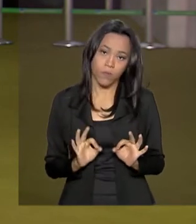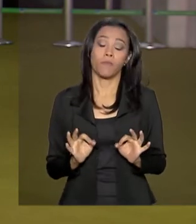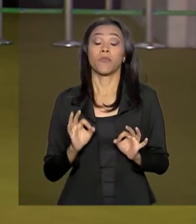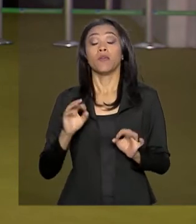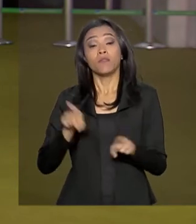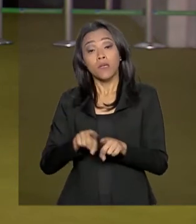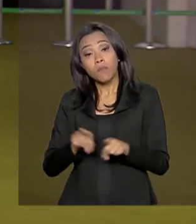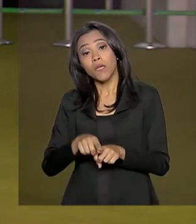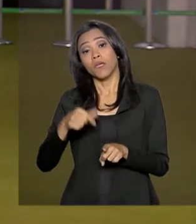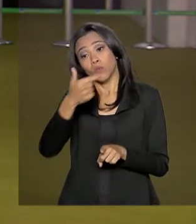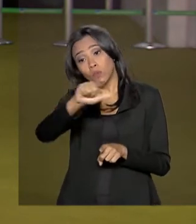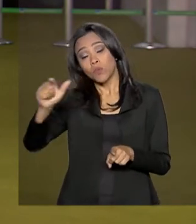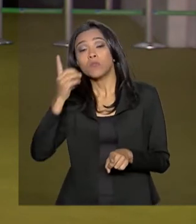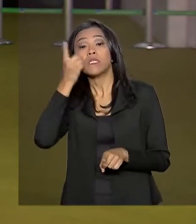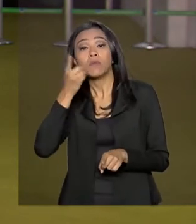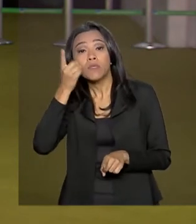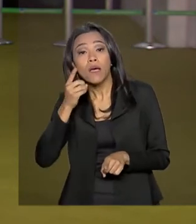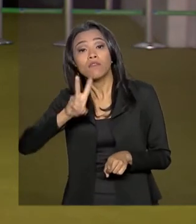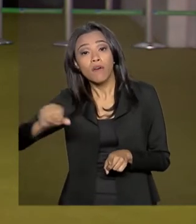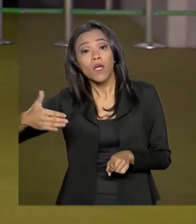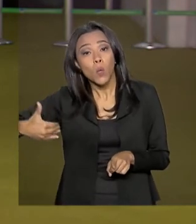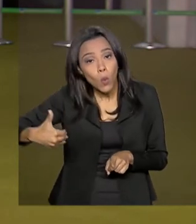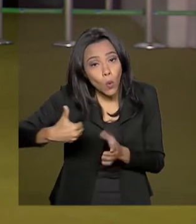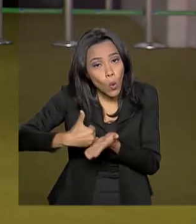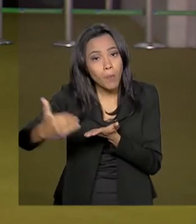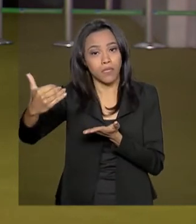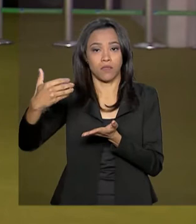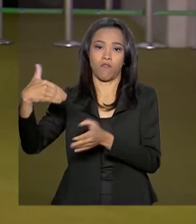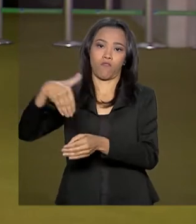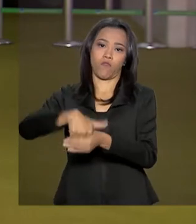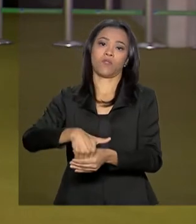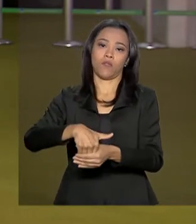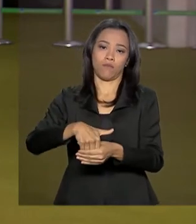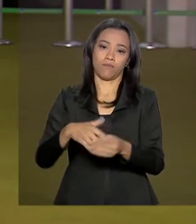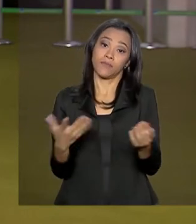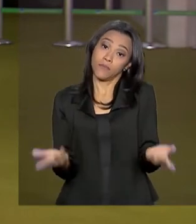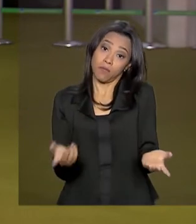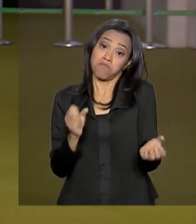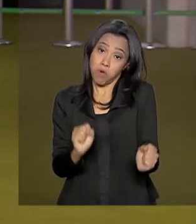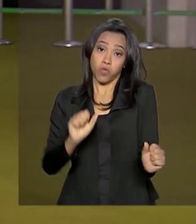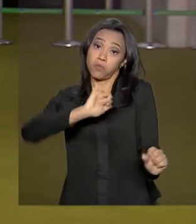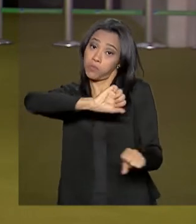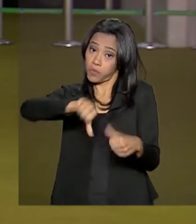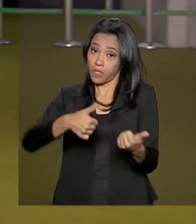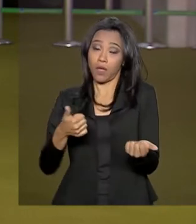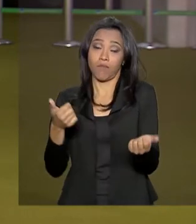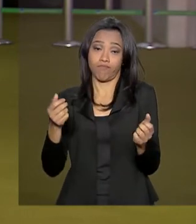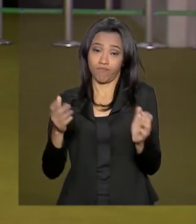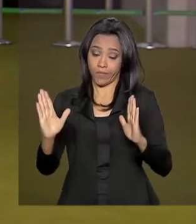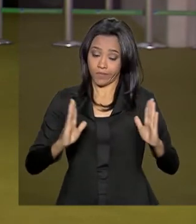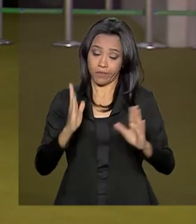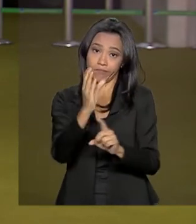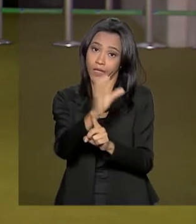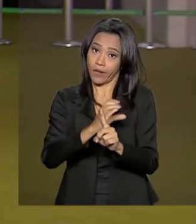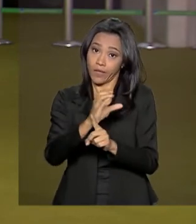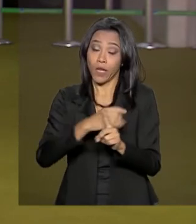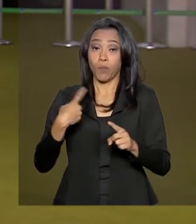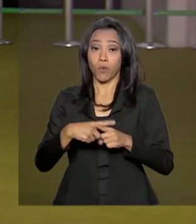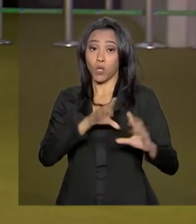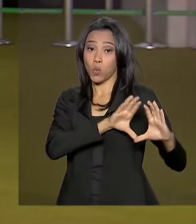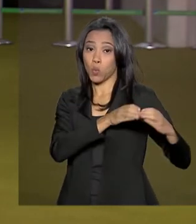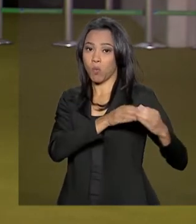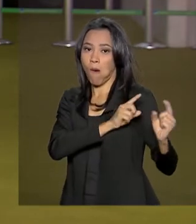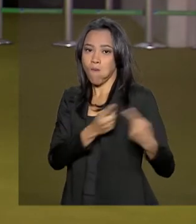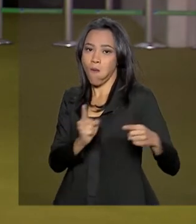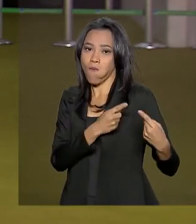devem começar a votar a proposta mas todo esse cronograma pode mudar já que a oposição entrou com o requerimento visando